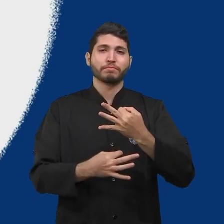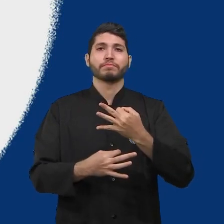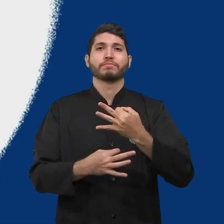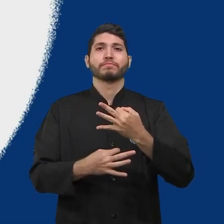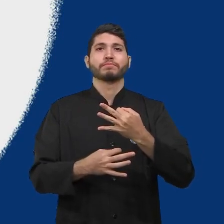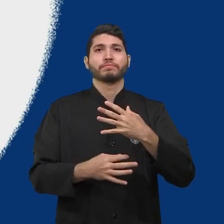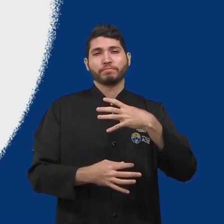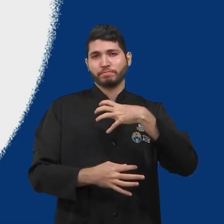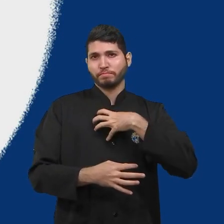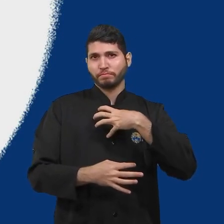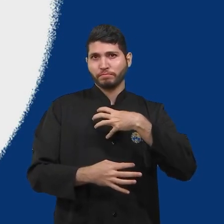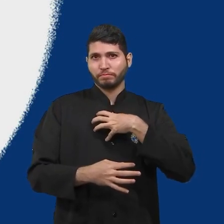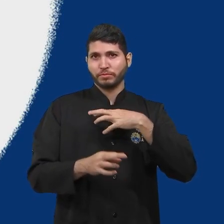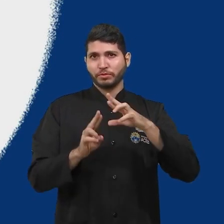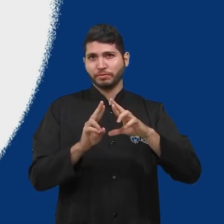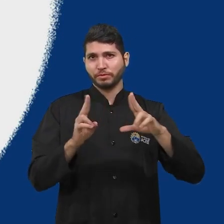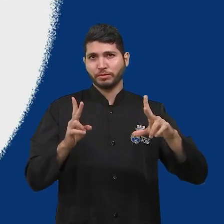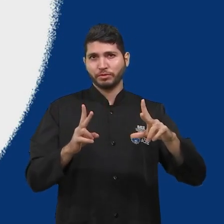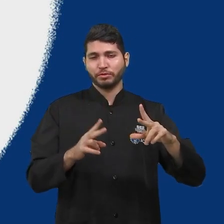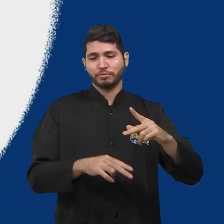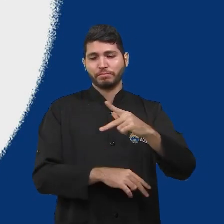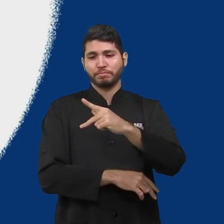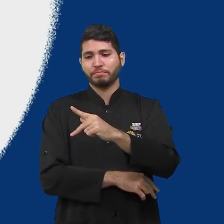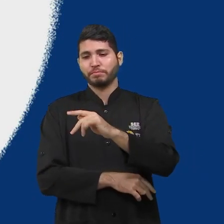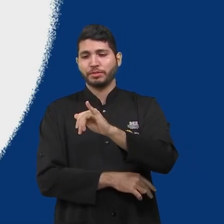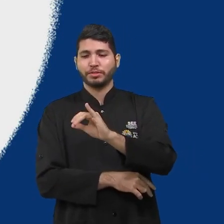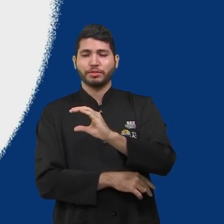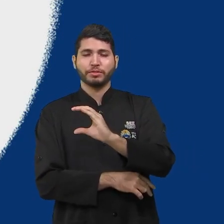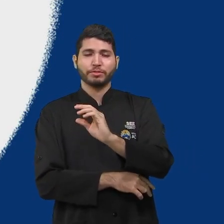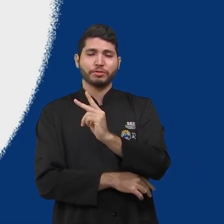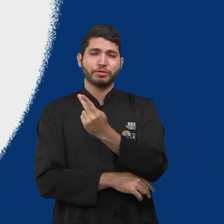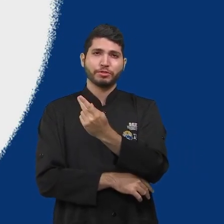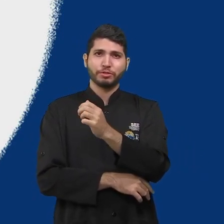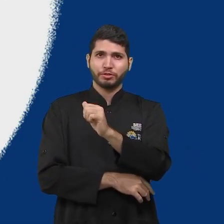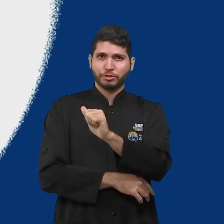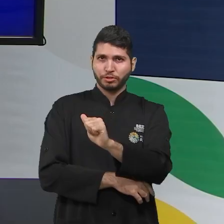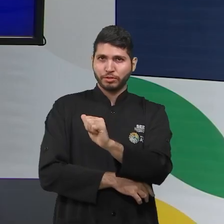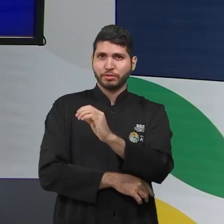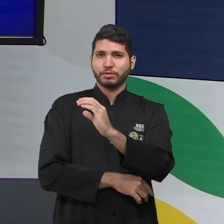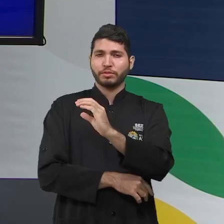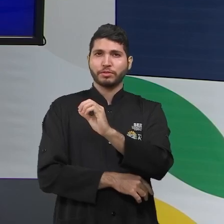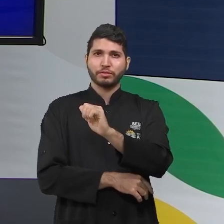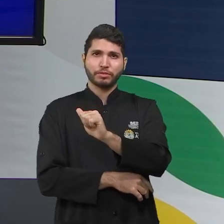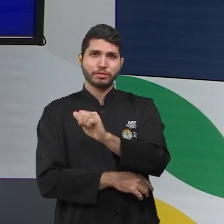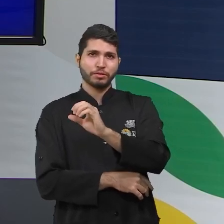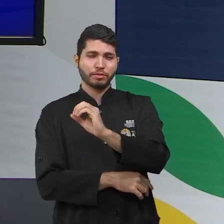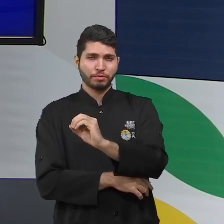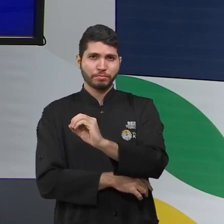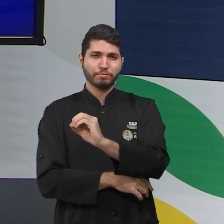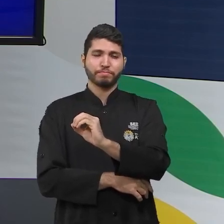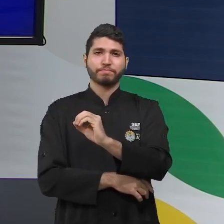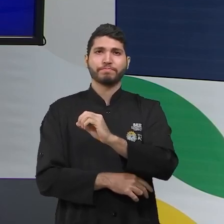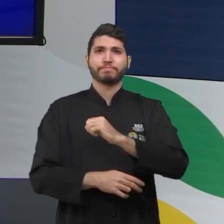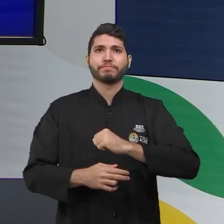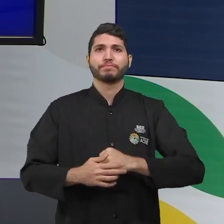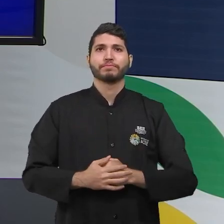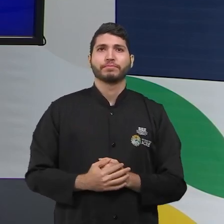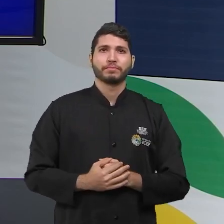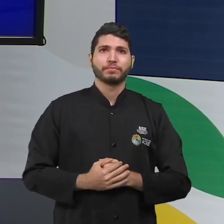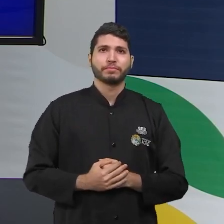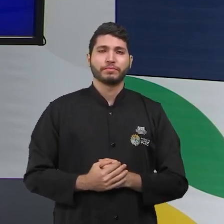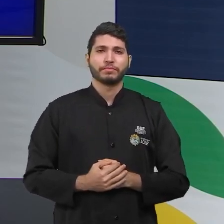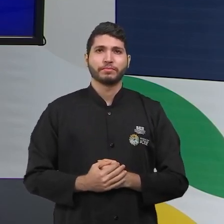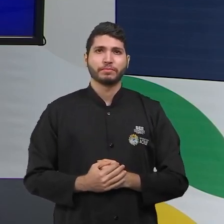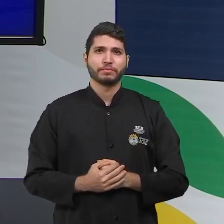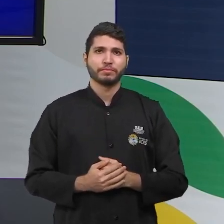e ele é diferente de pichação. Então, para adiantar, se você for observar, eu sei que a maioria